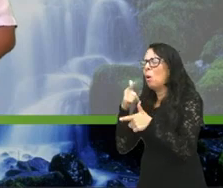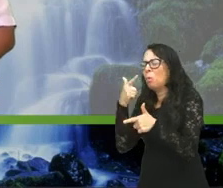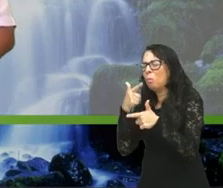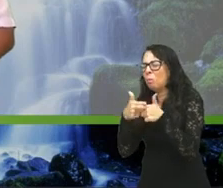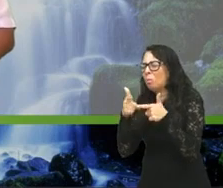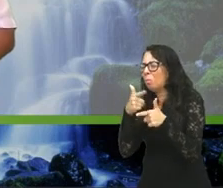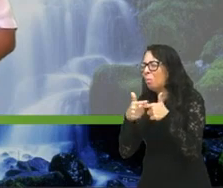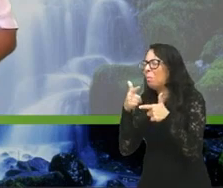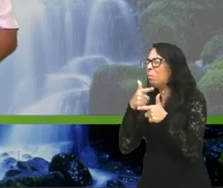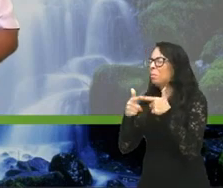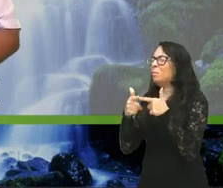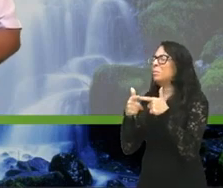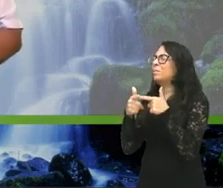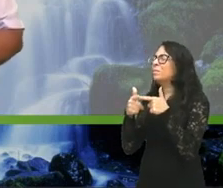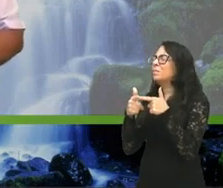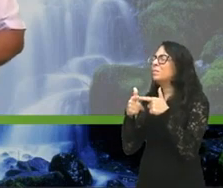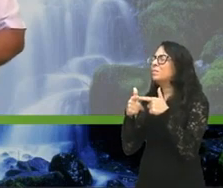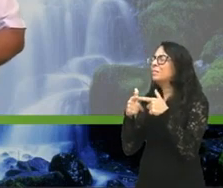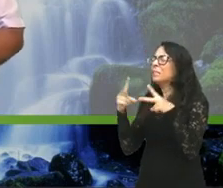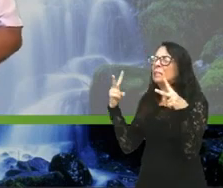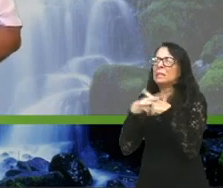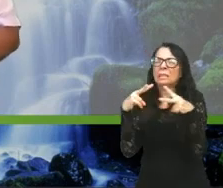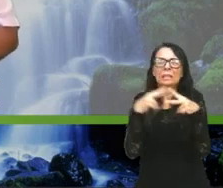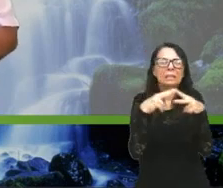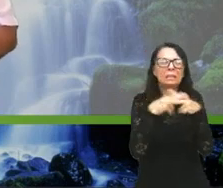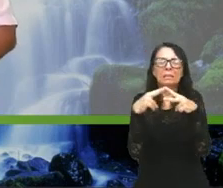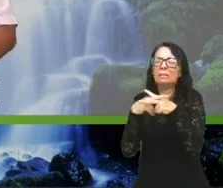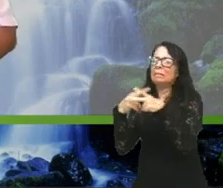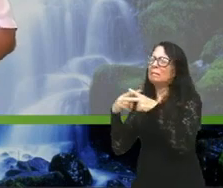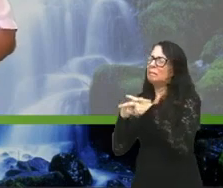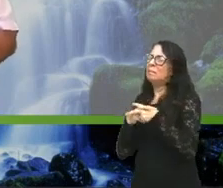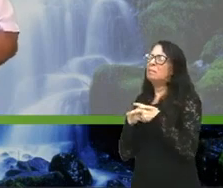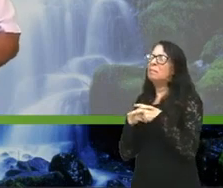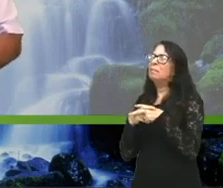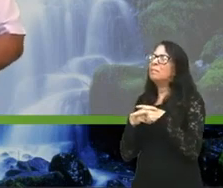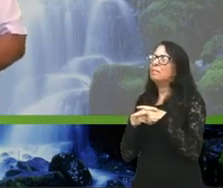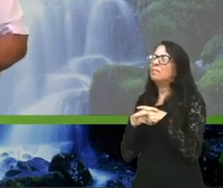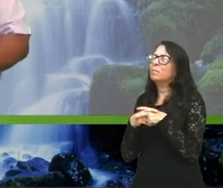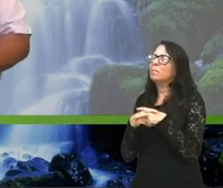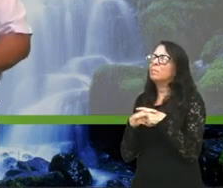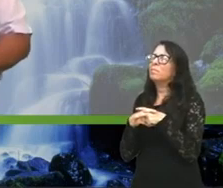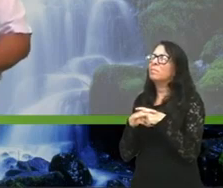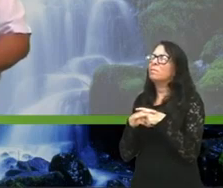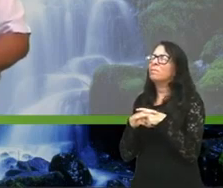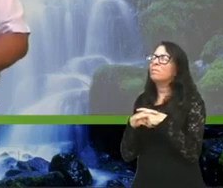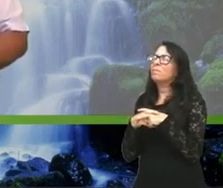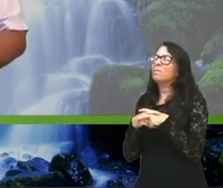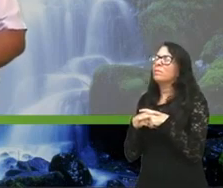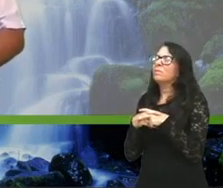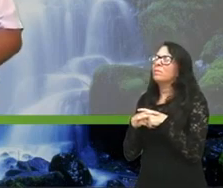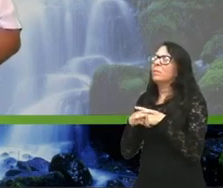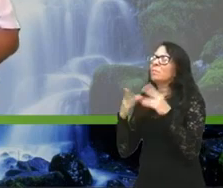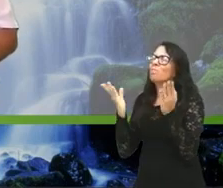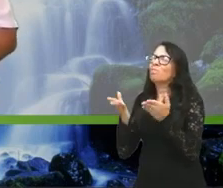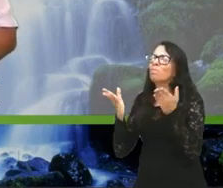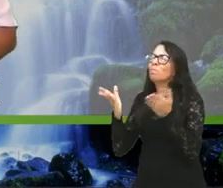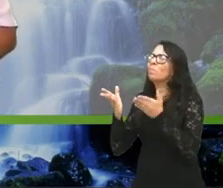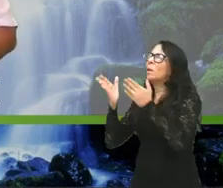família, ó Deus, do prefeito, do ex-prefeito, Senhor, Bruno Covas, que hoje